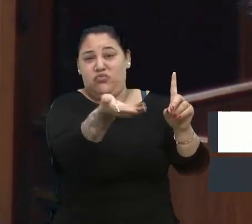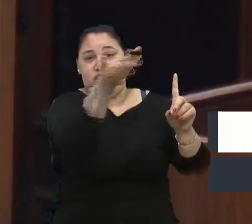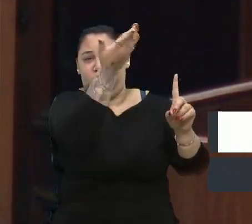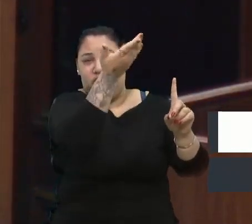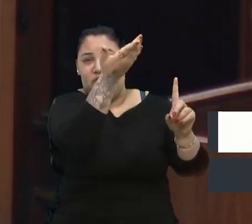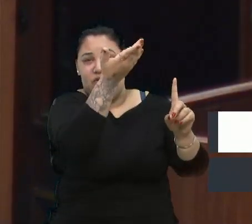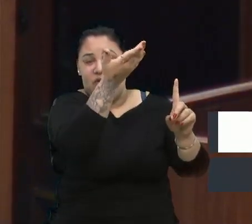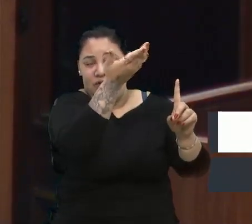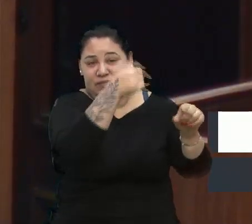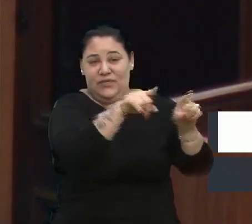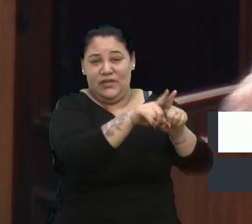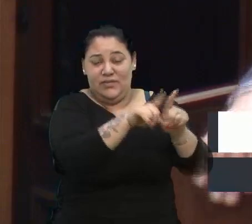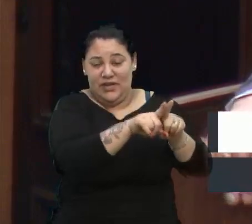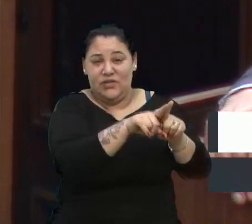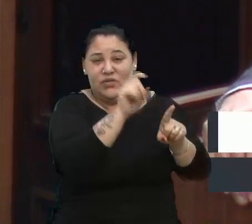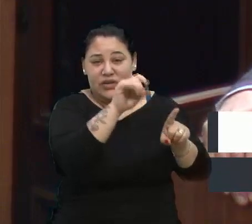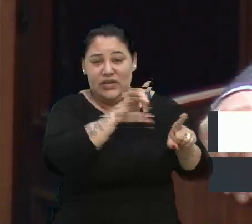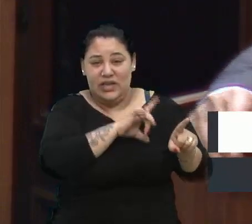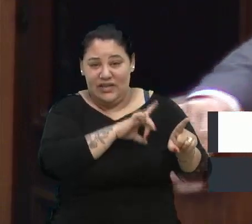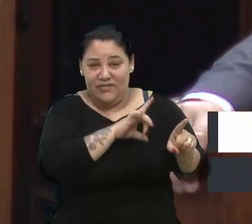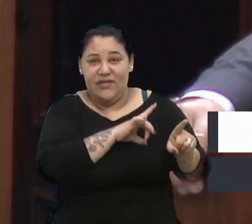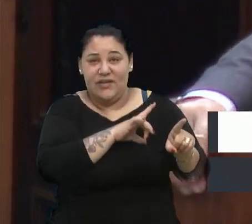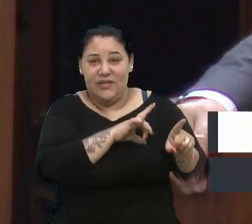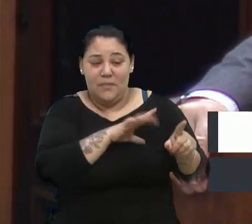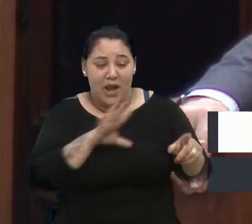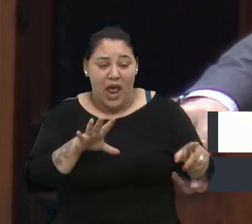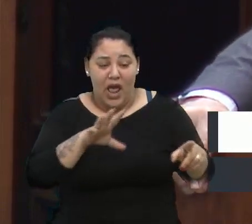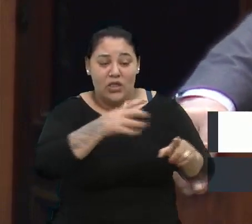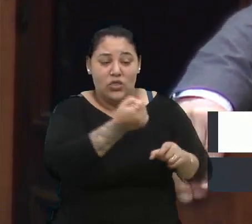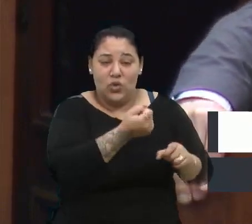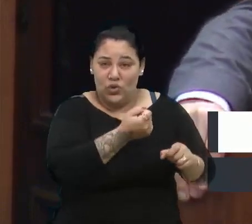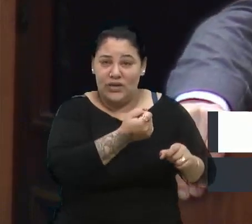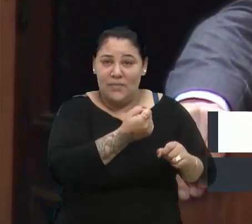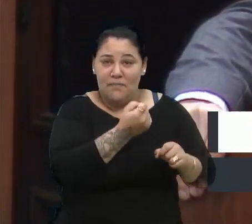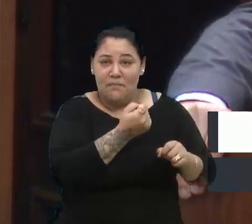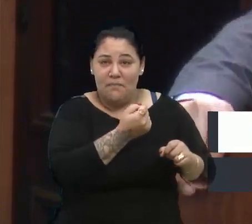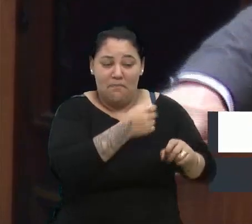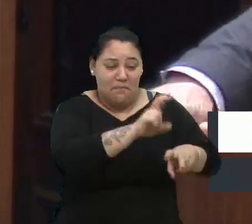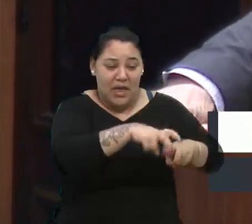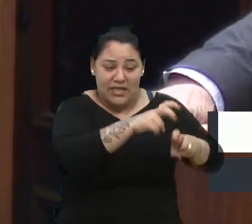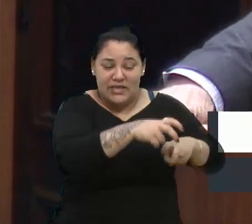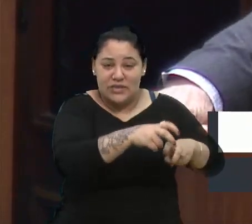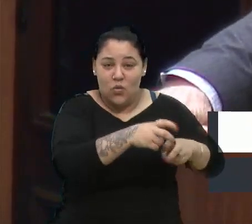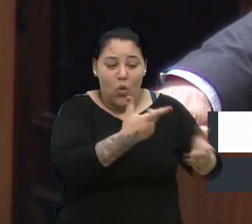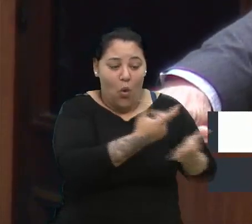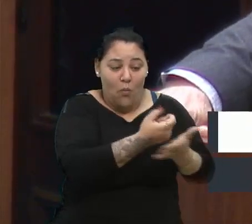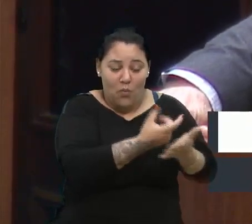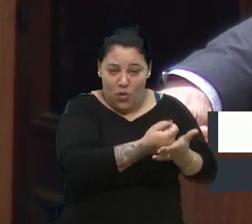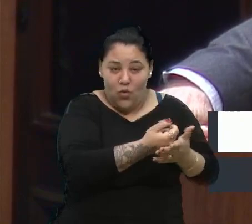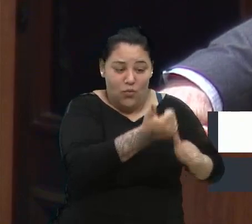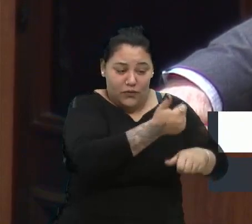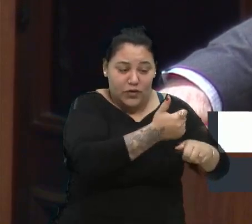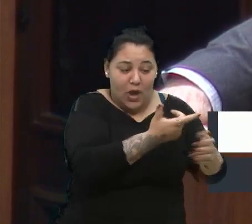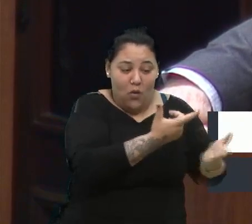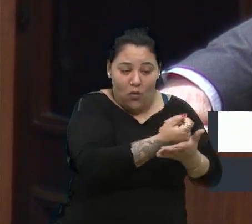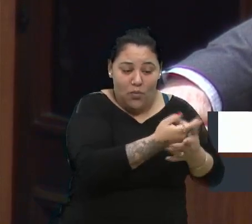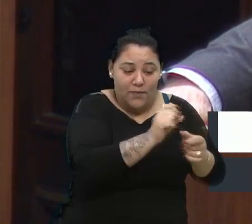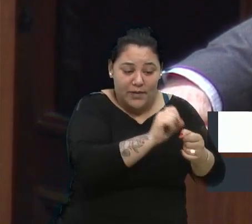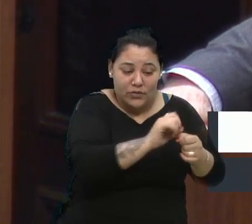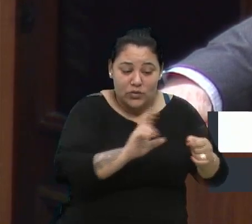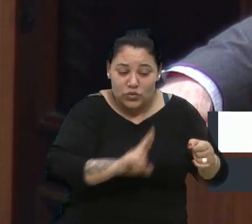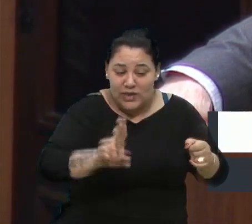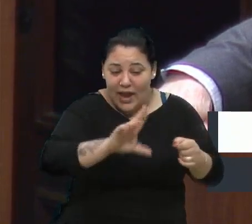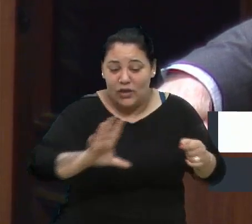que ele adquiriu praticamente para toda a safra, vereadora Marisol, praticamente já foi. E não sabe se vai